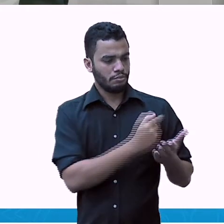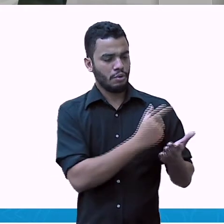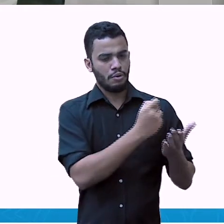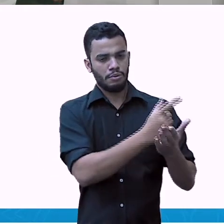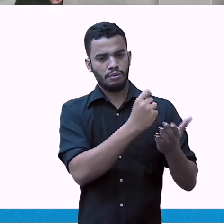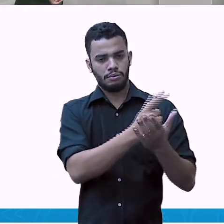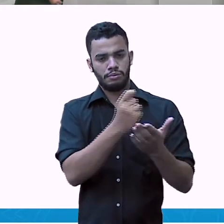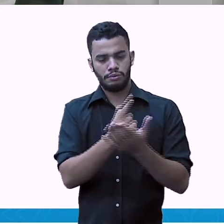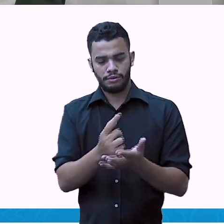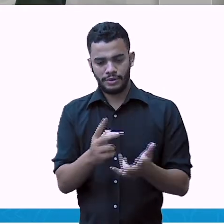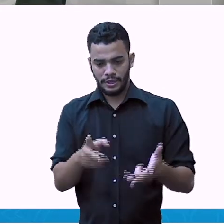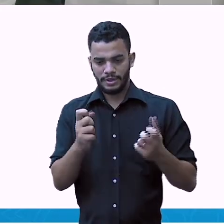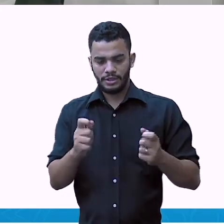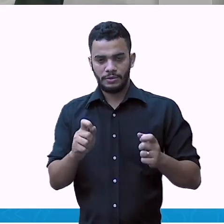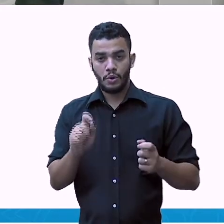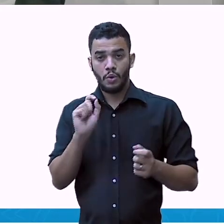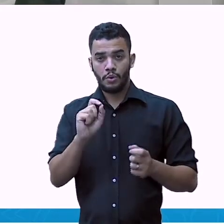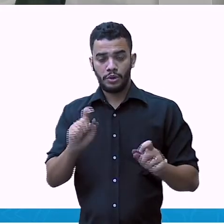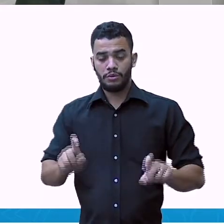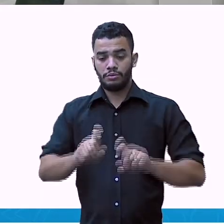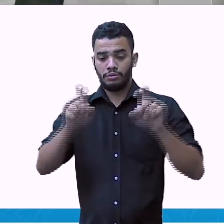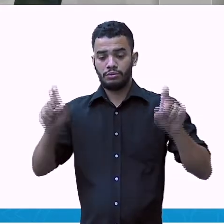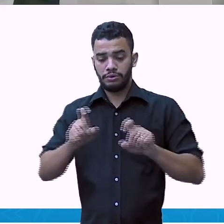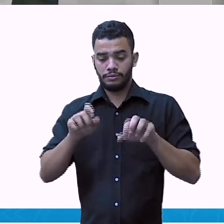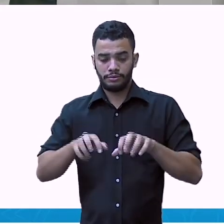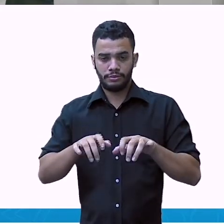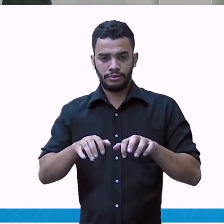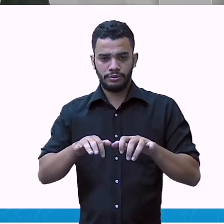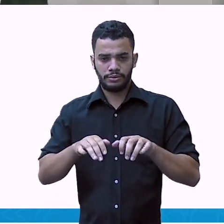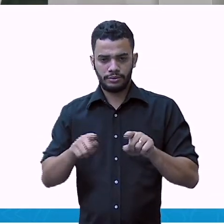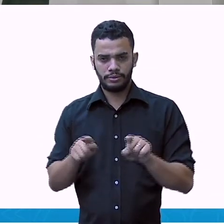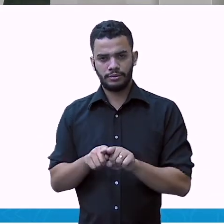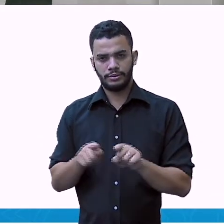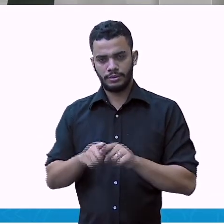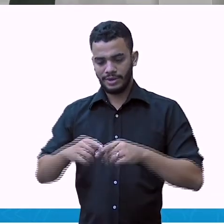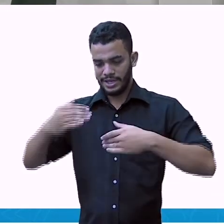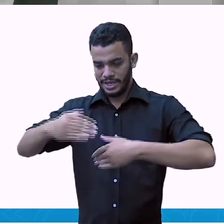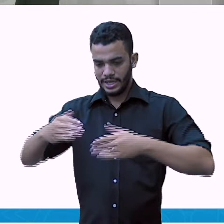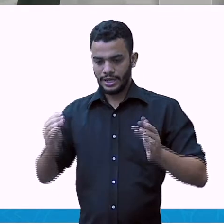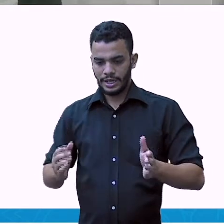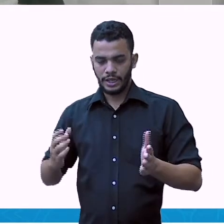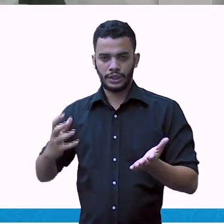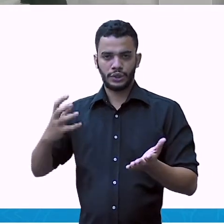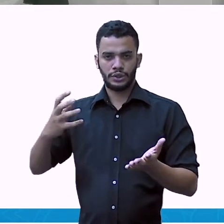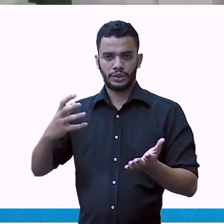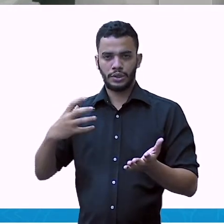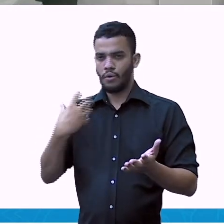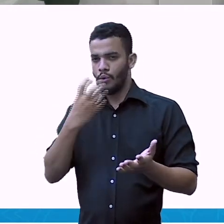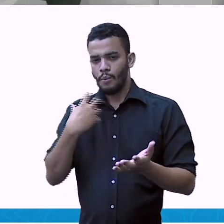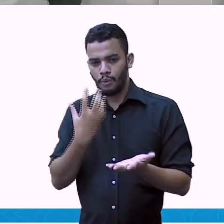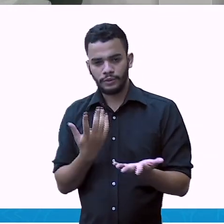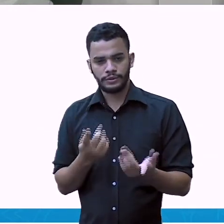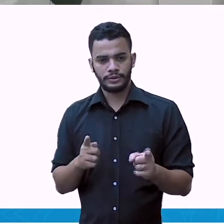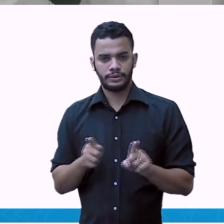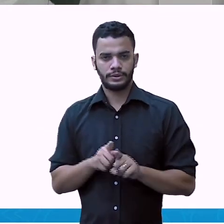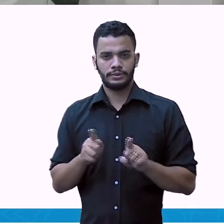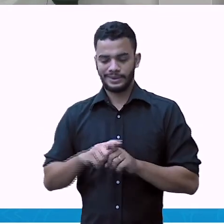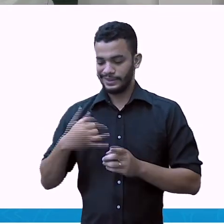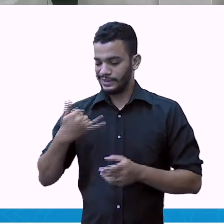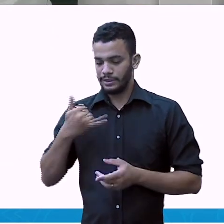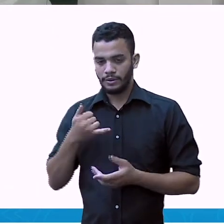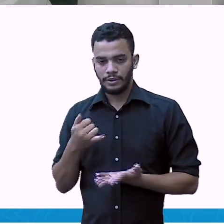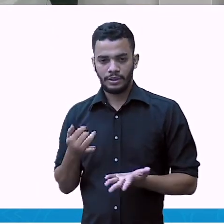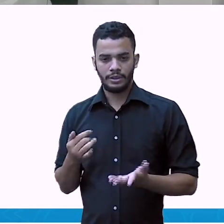da caixa amplificadora, do smartphone, da Smart TV 50 polegadas. Acontece que os valores eles